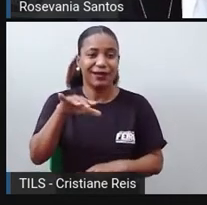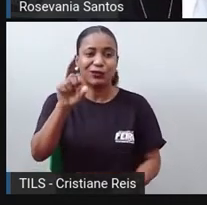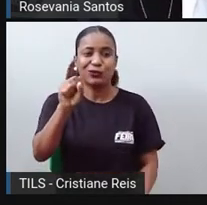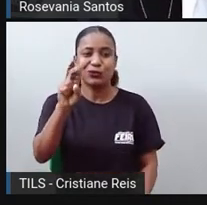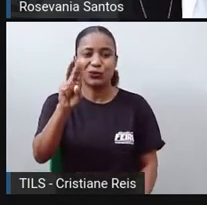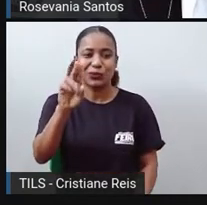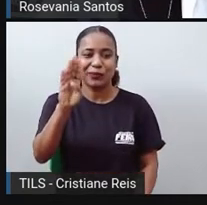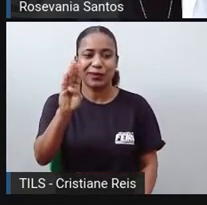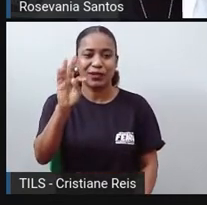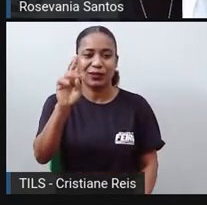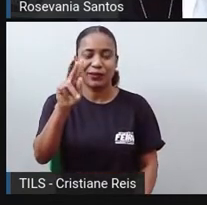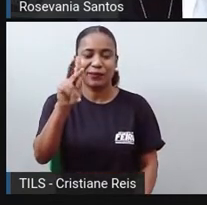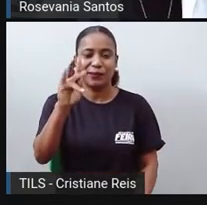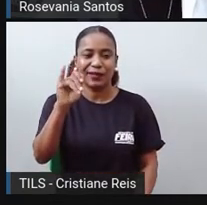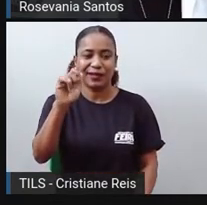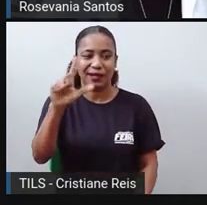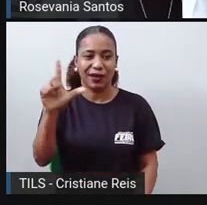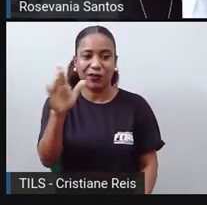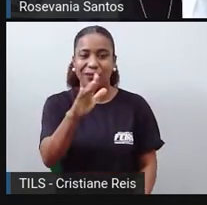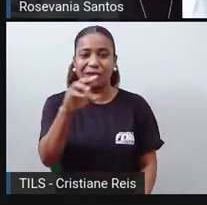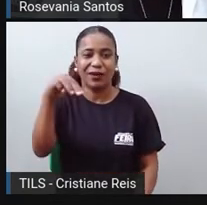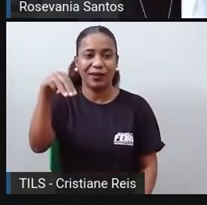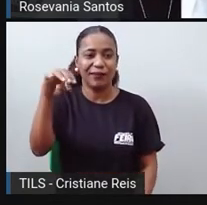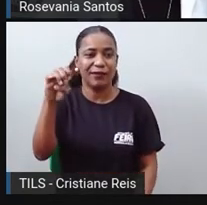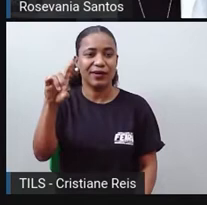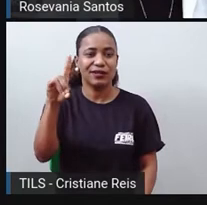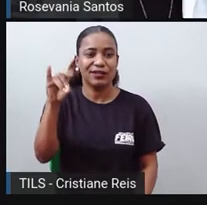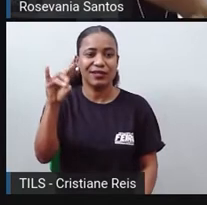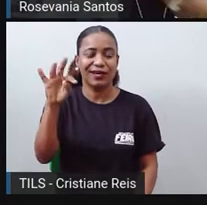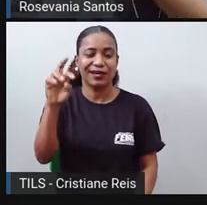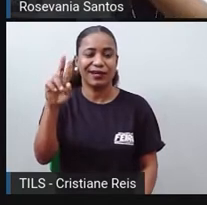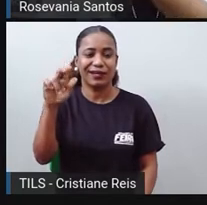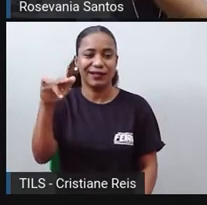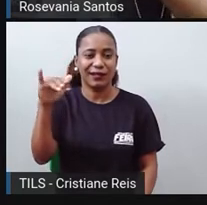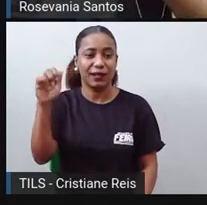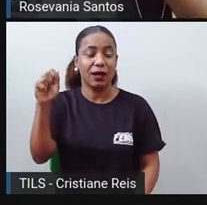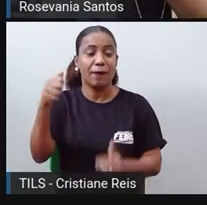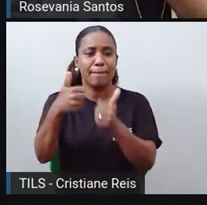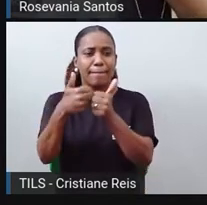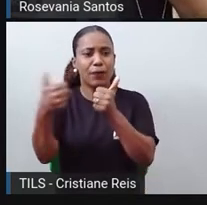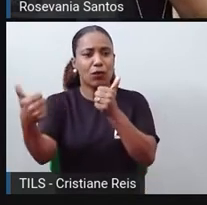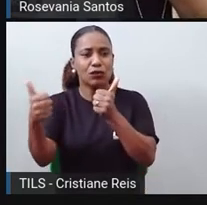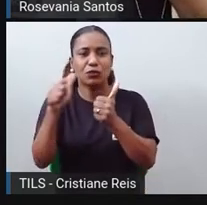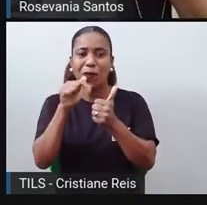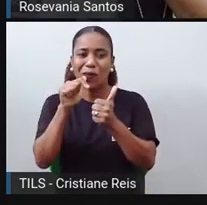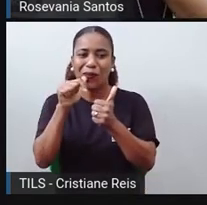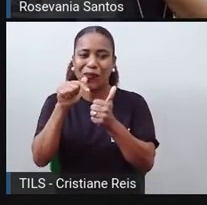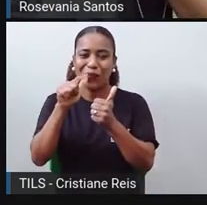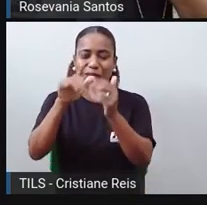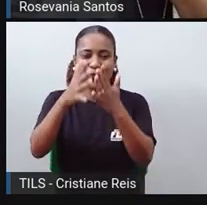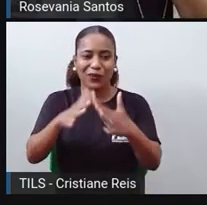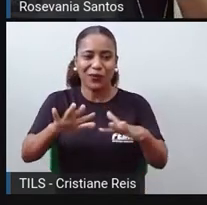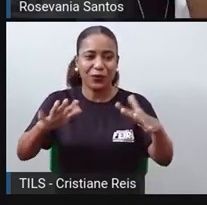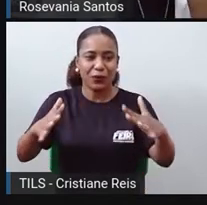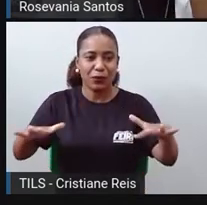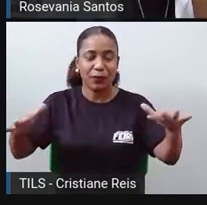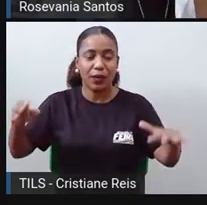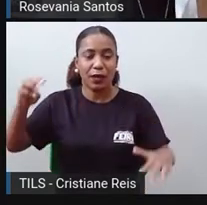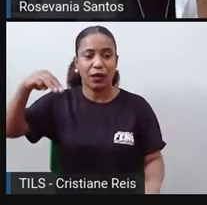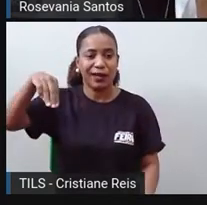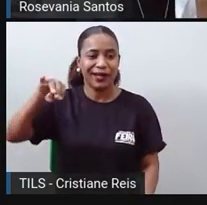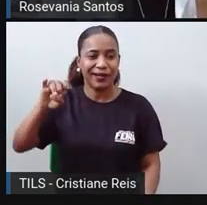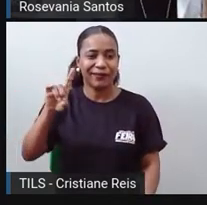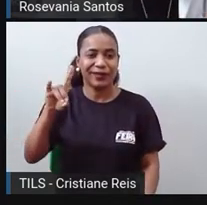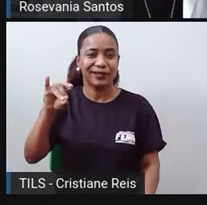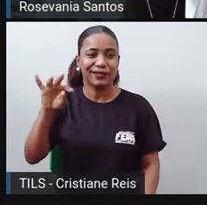tem essa região aqui, né, mais próxima do mar Mediterrâneo, é onde se concentram as populações e as atividades agrícolas, porque